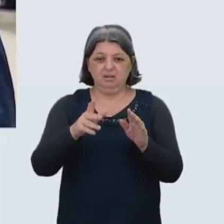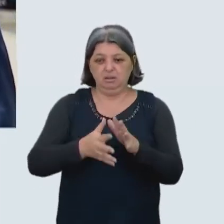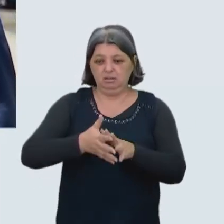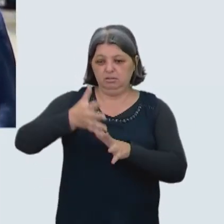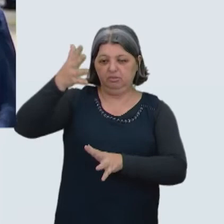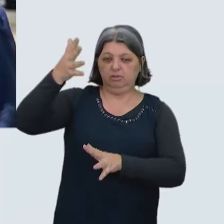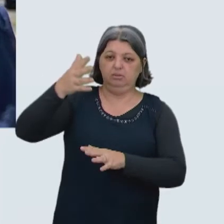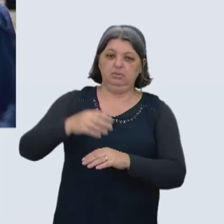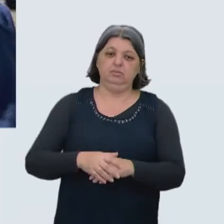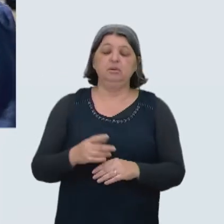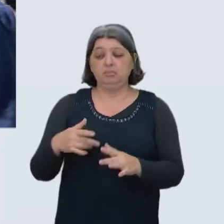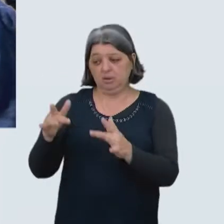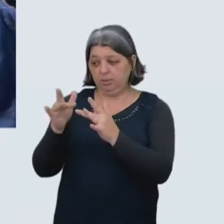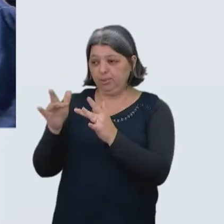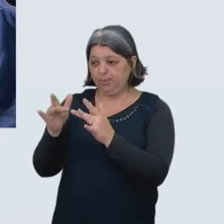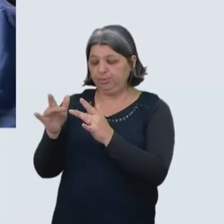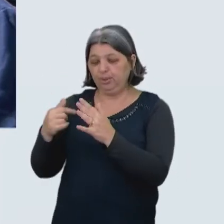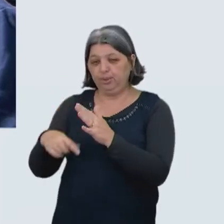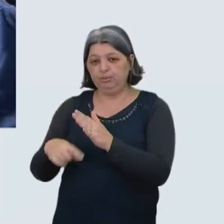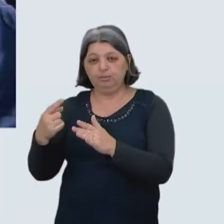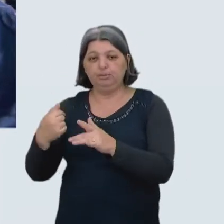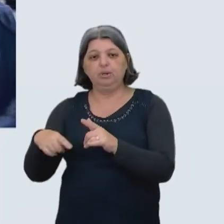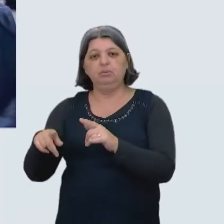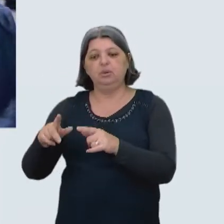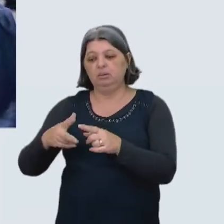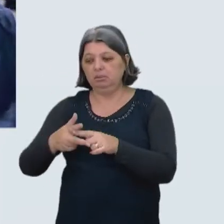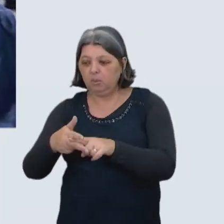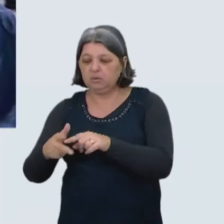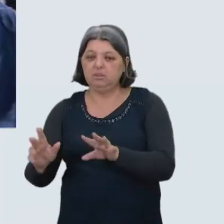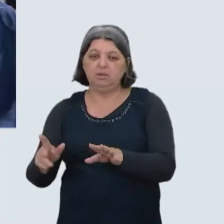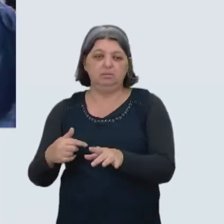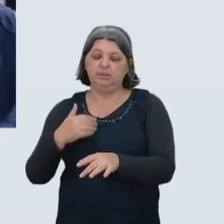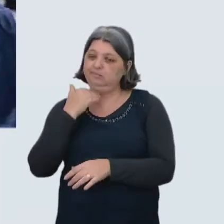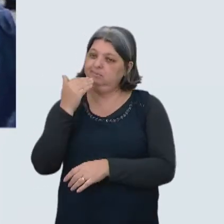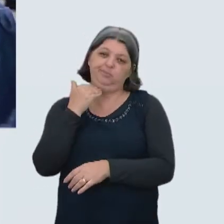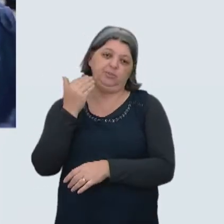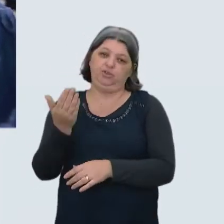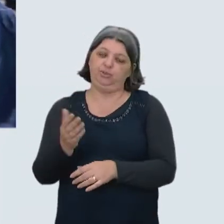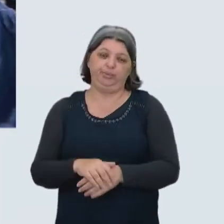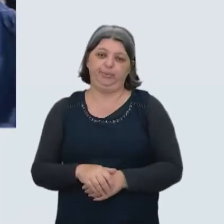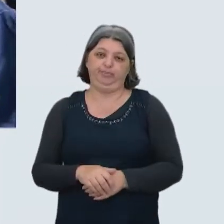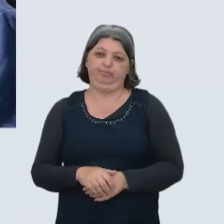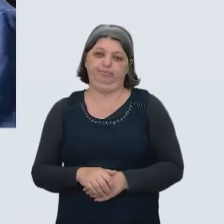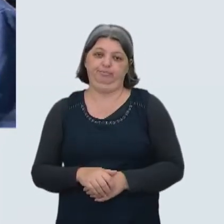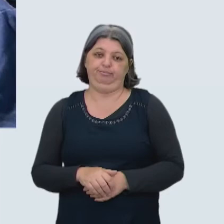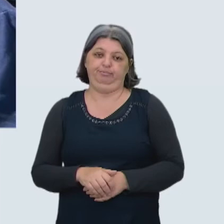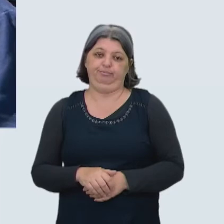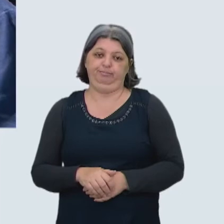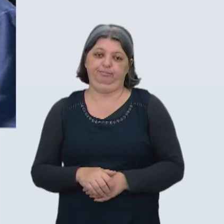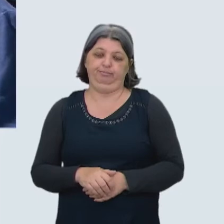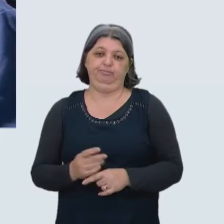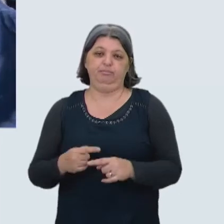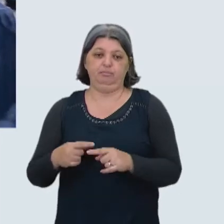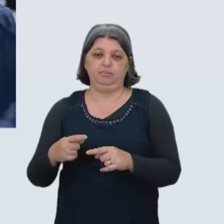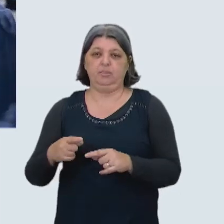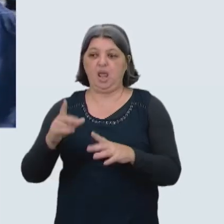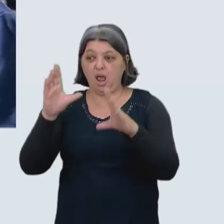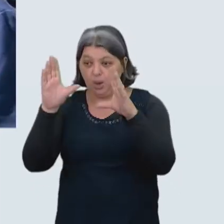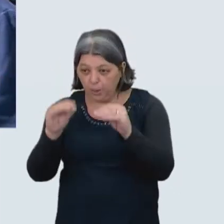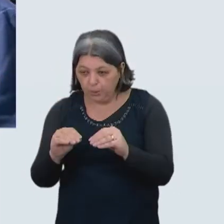contato com a Colurb, eles vieram no primeiro momento soldar um pedaço, só que não adiantou, né? Soldaram, mas na mesma noite a